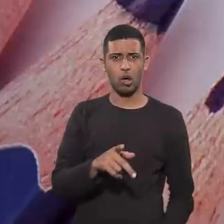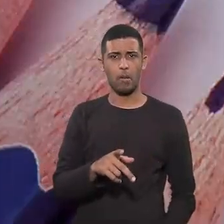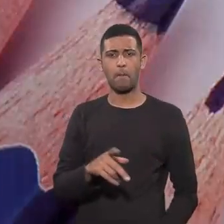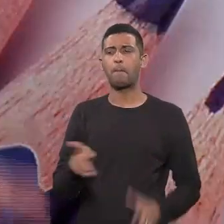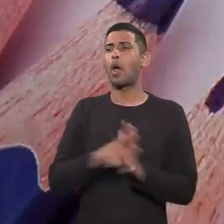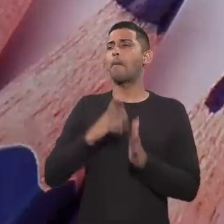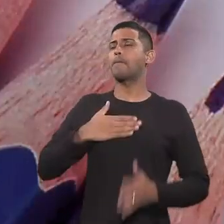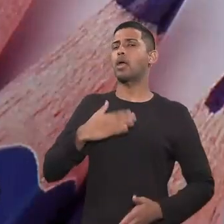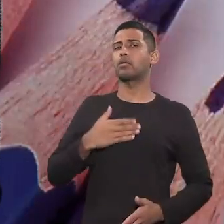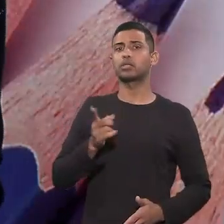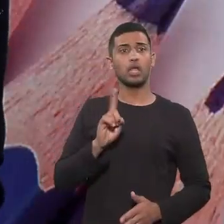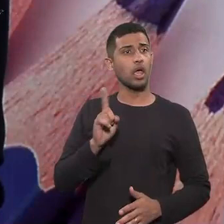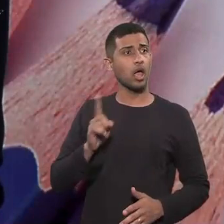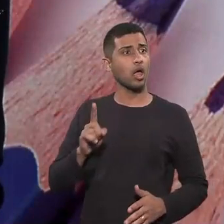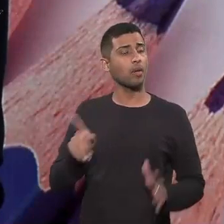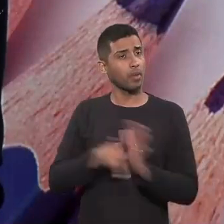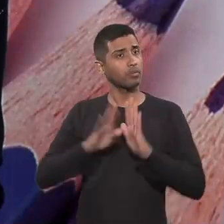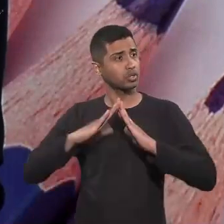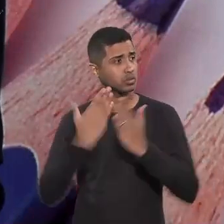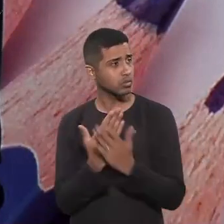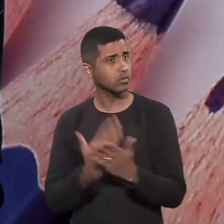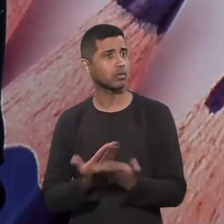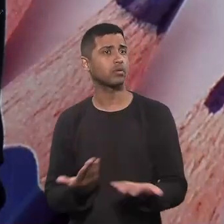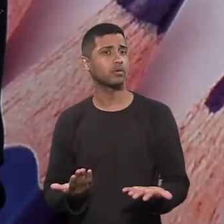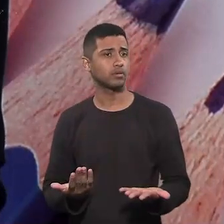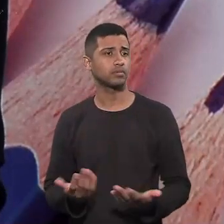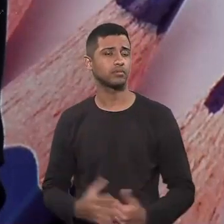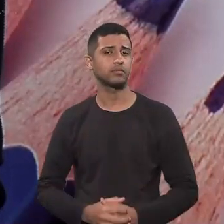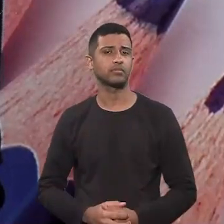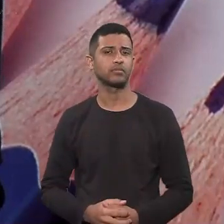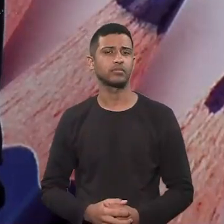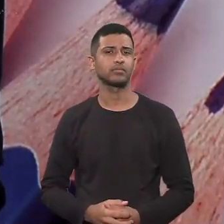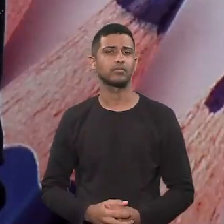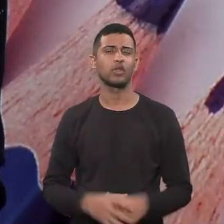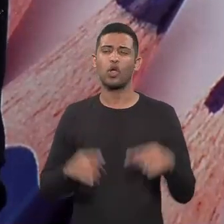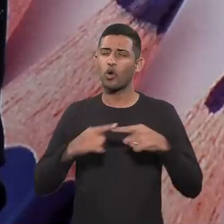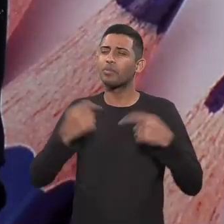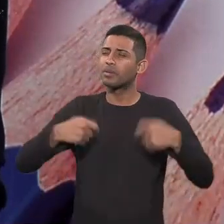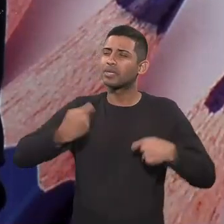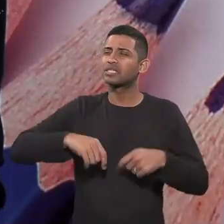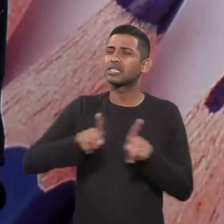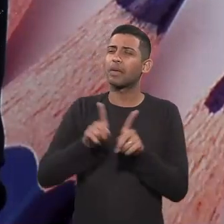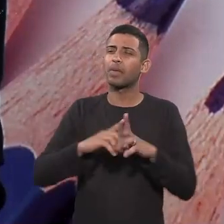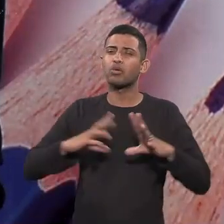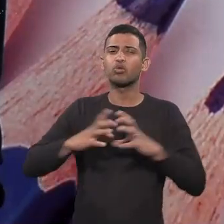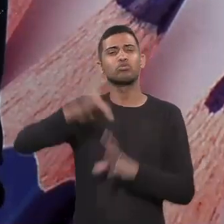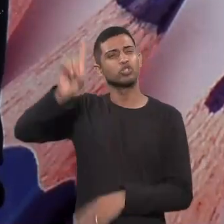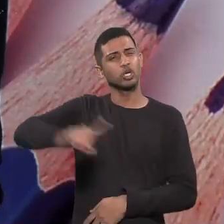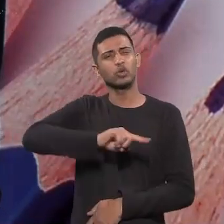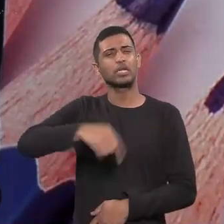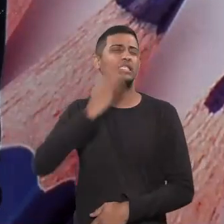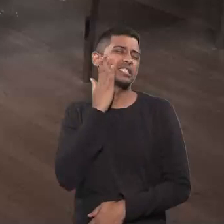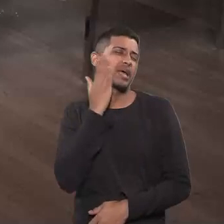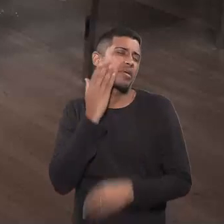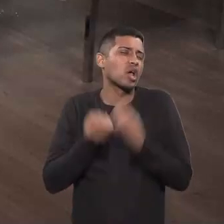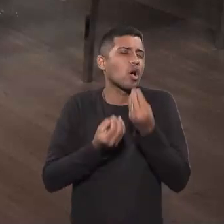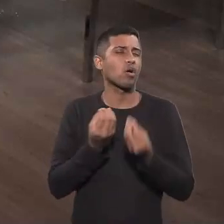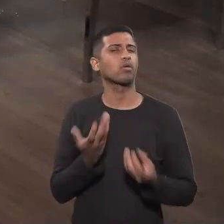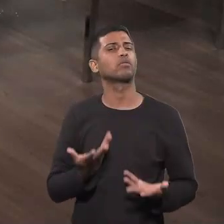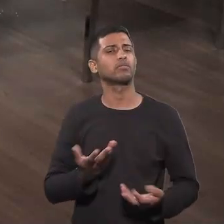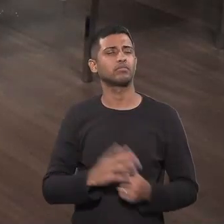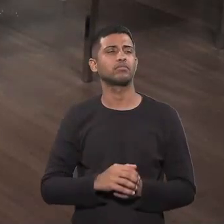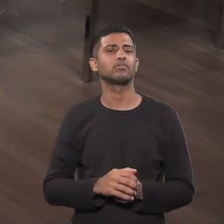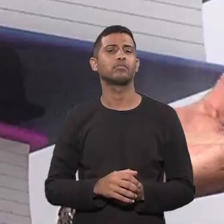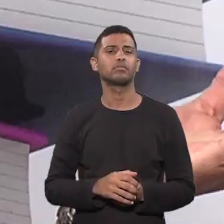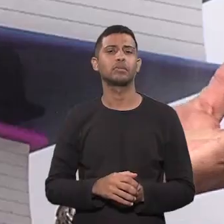tal, ele é da escola. Tem que ter uma compreensão assim em termos de direção também. A escola preparada para poder receber a criança, né?